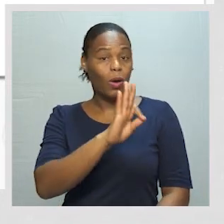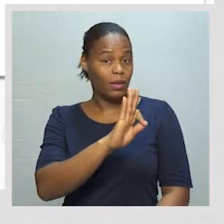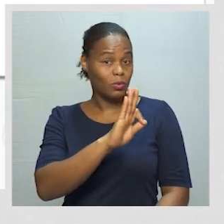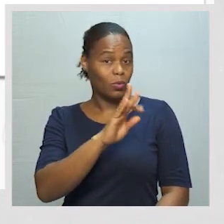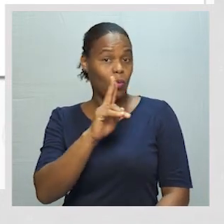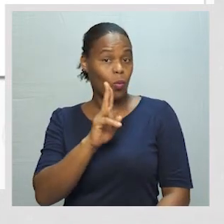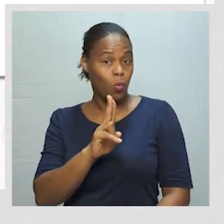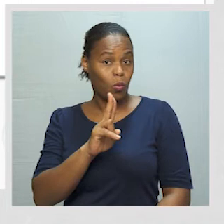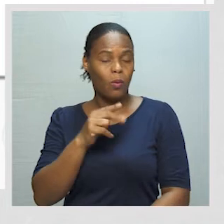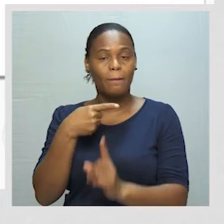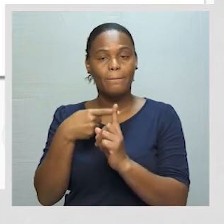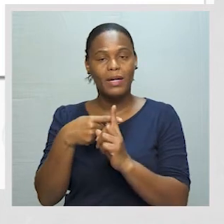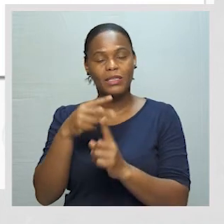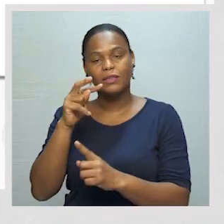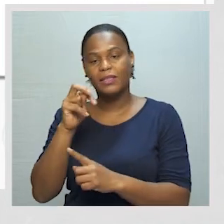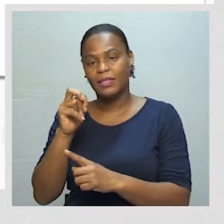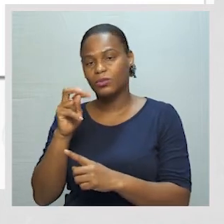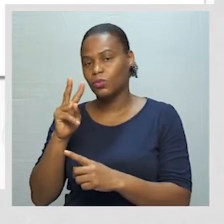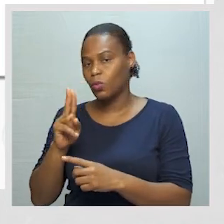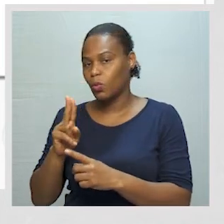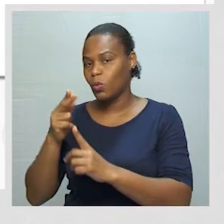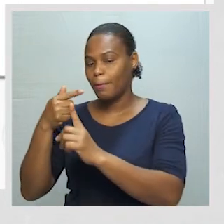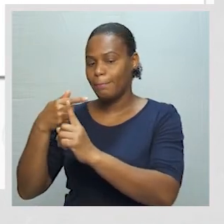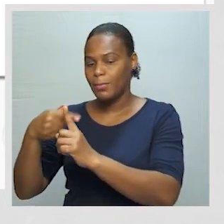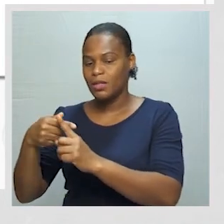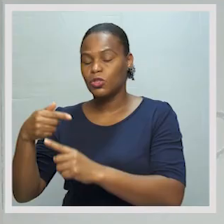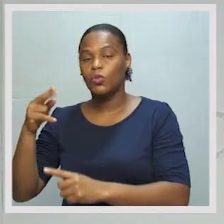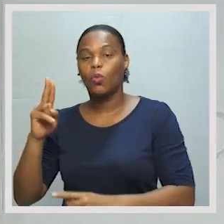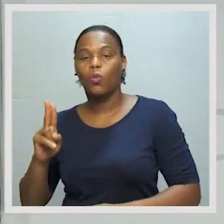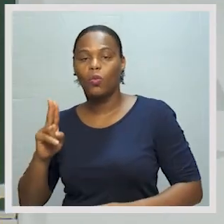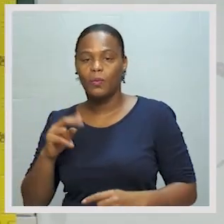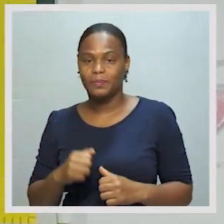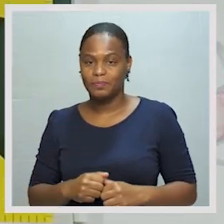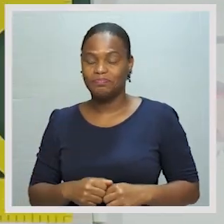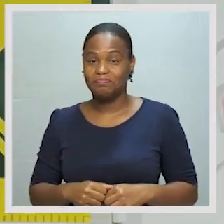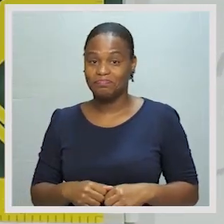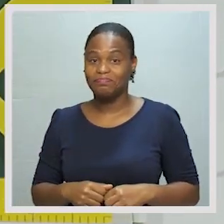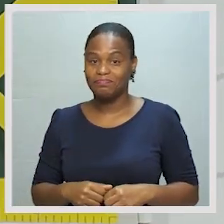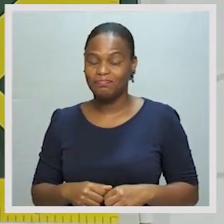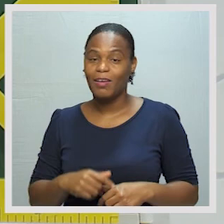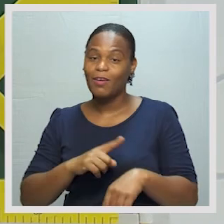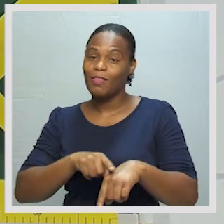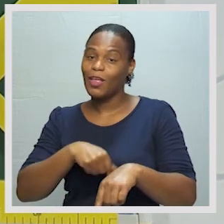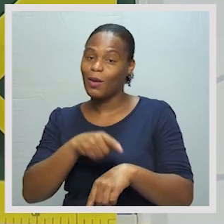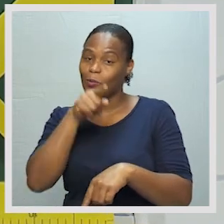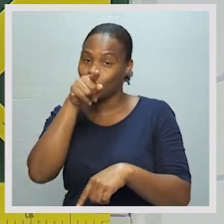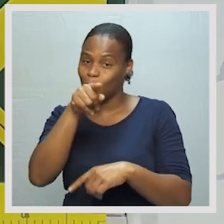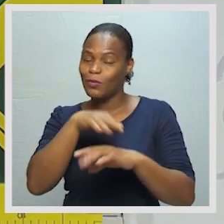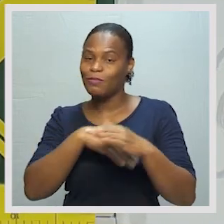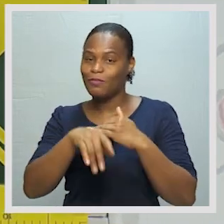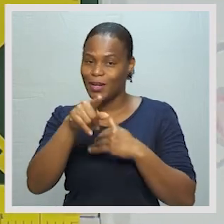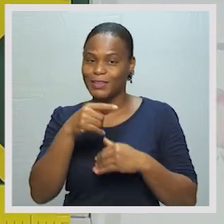4U mais 3U mais U. Então, eu vou dar um tempinho, vocês